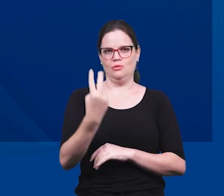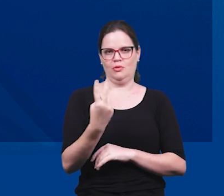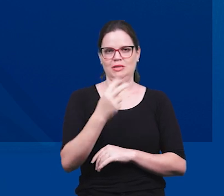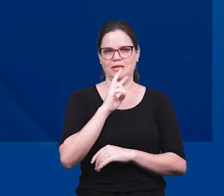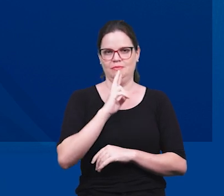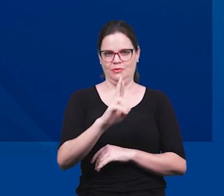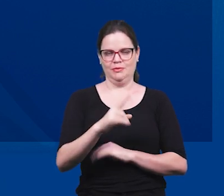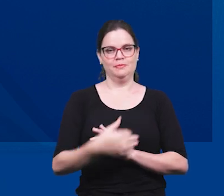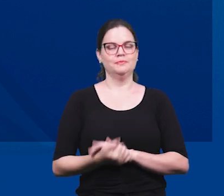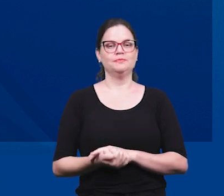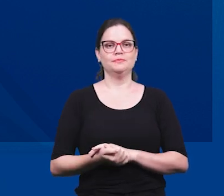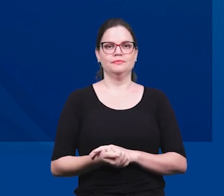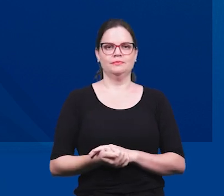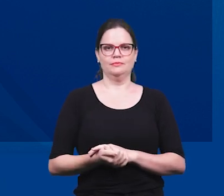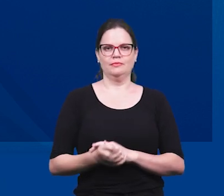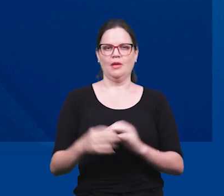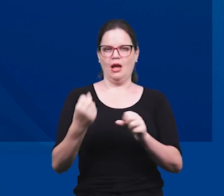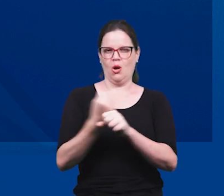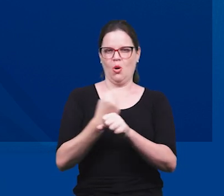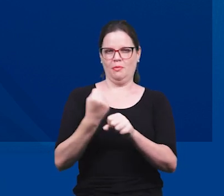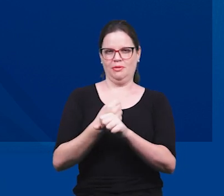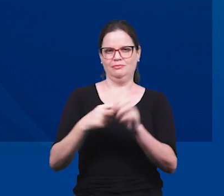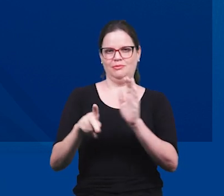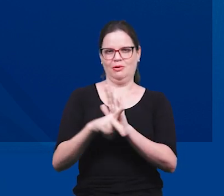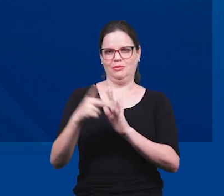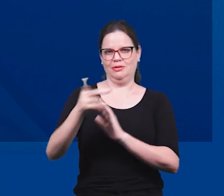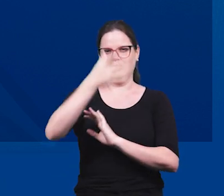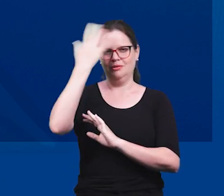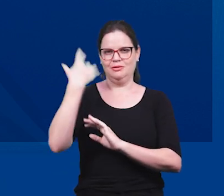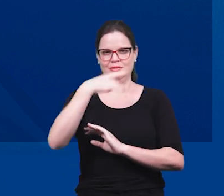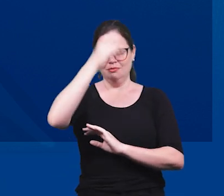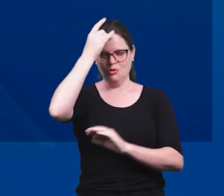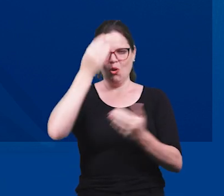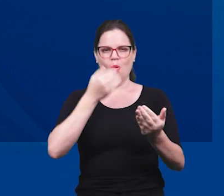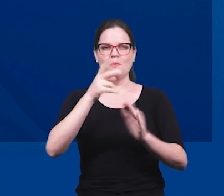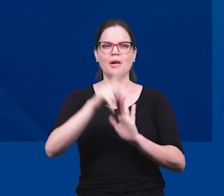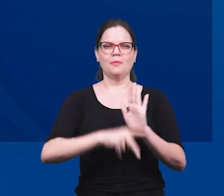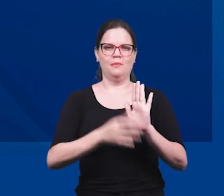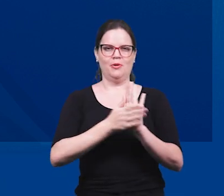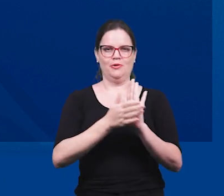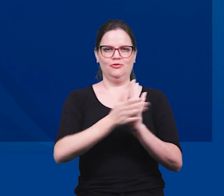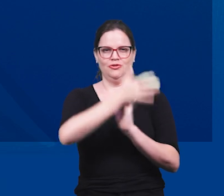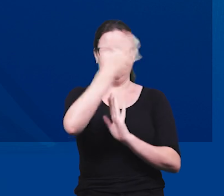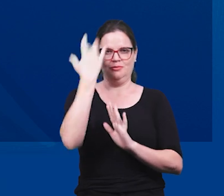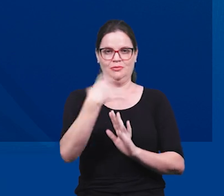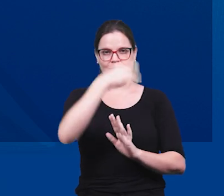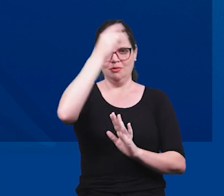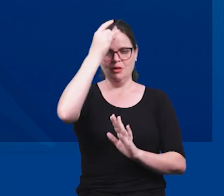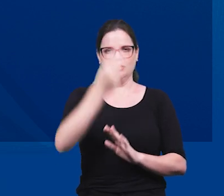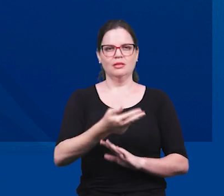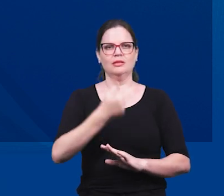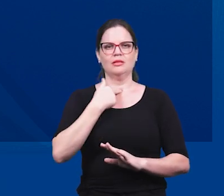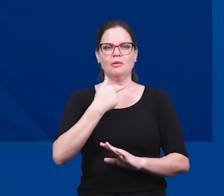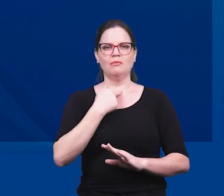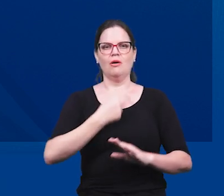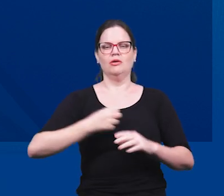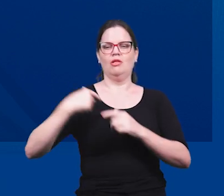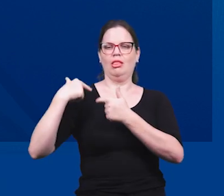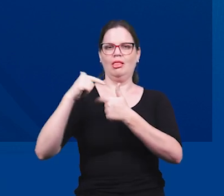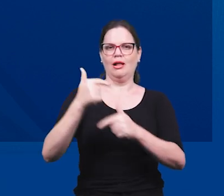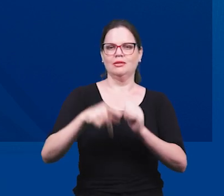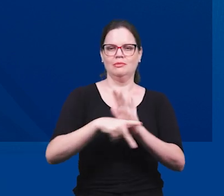número 2, a obra do Espírito Santo deve ser desvinculada das obras imperfeitas, da